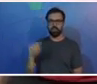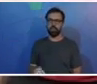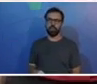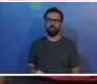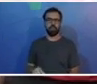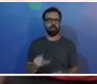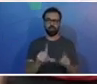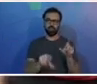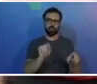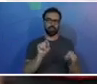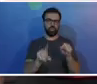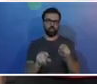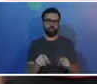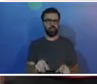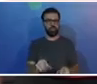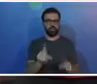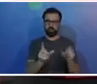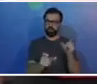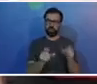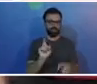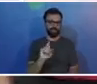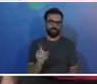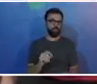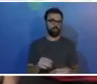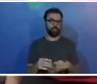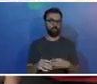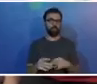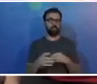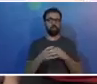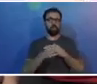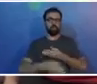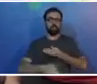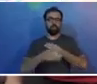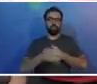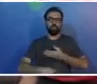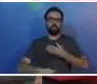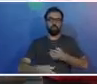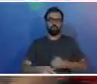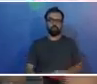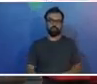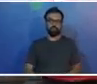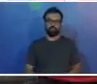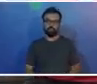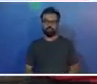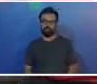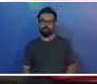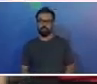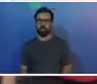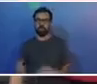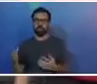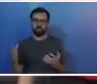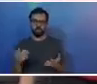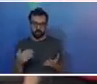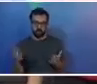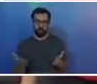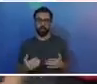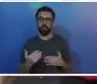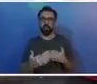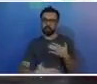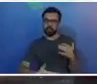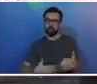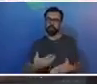fazem concurso público. Lembram? Eles têm que fazer valer a lei. Agora,